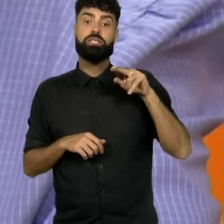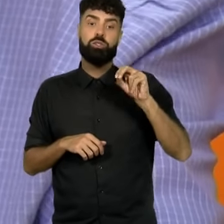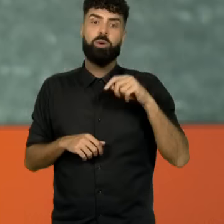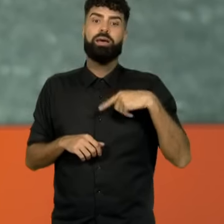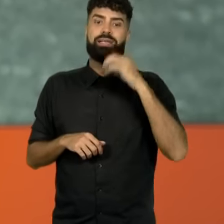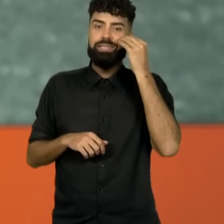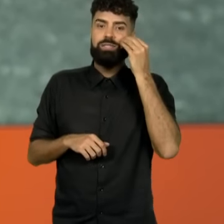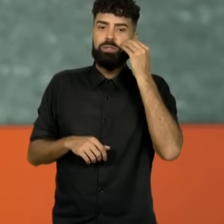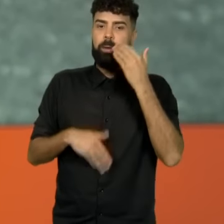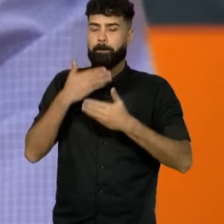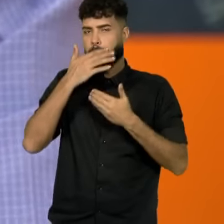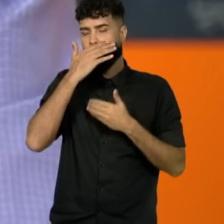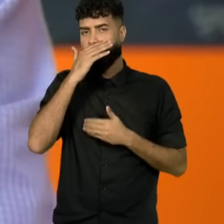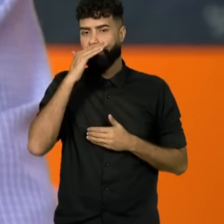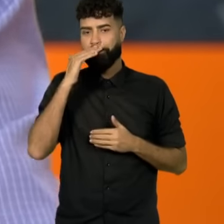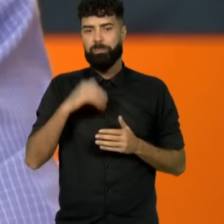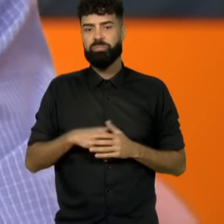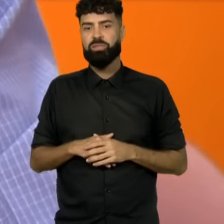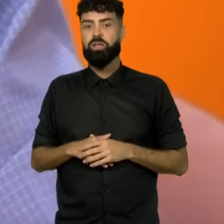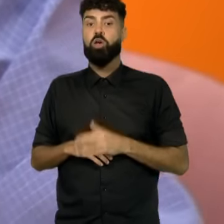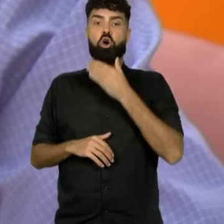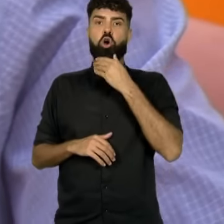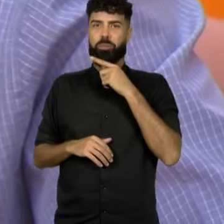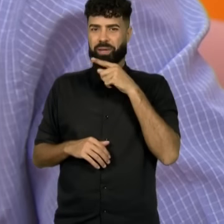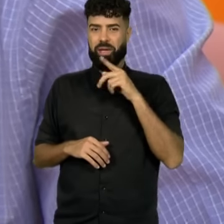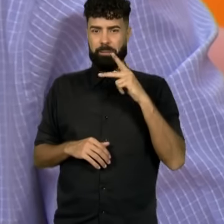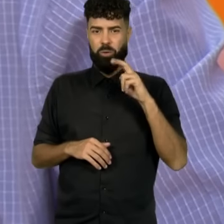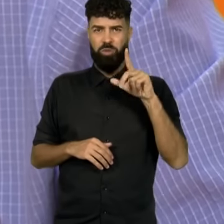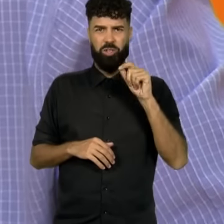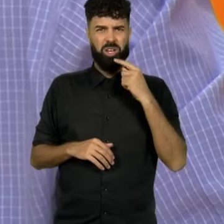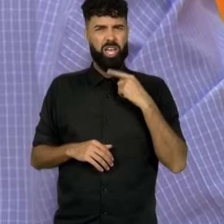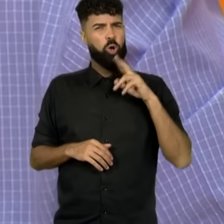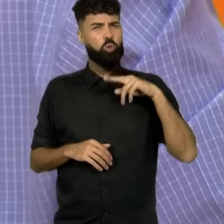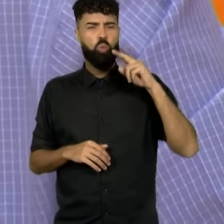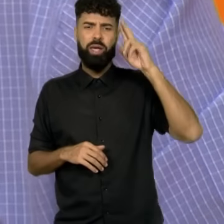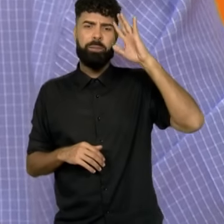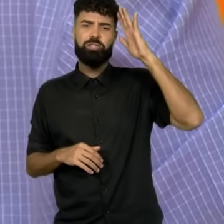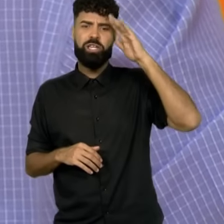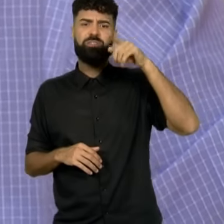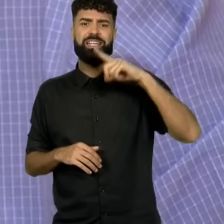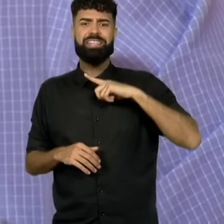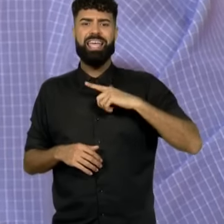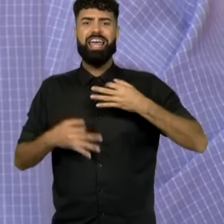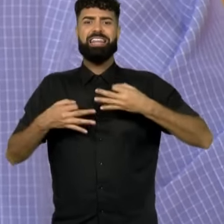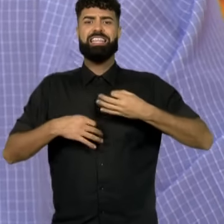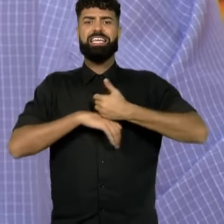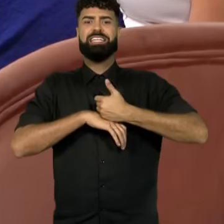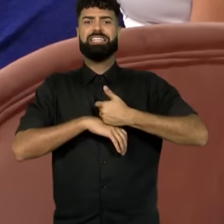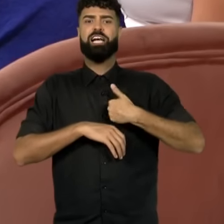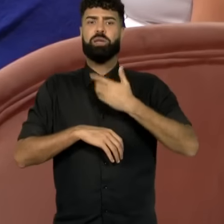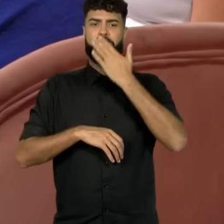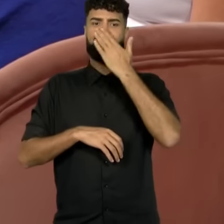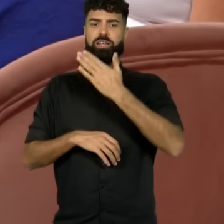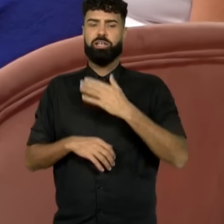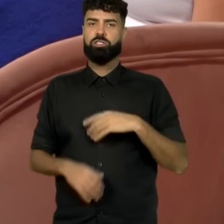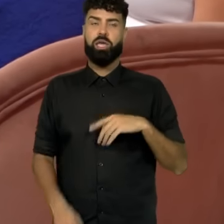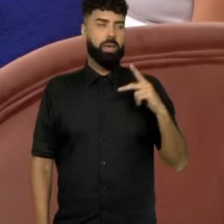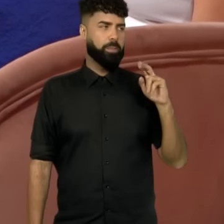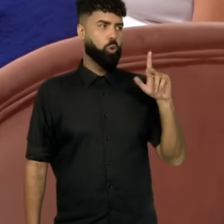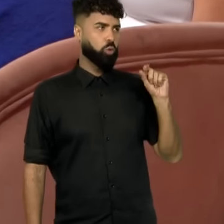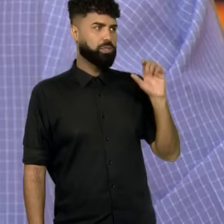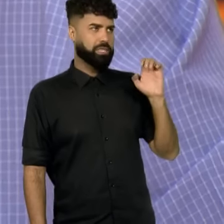tal, papapá. Ele me disse assim, eu nunca imaginei que você tivesse essa dignidade toda que você está tendo na minha frente. O Paulo César Pinheiro, isso.